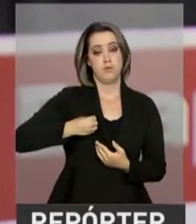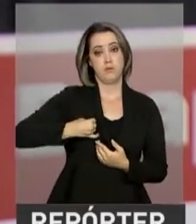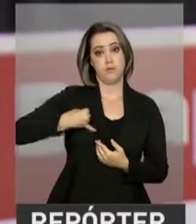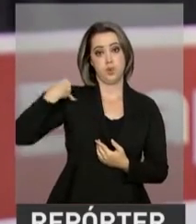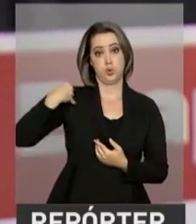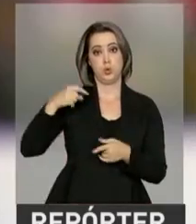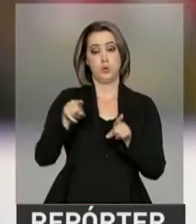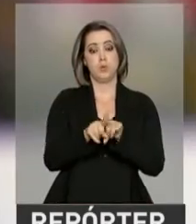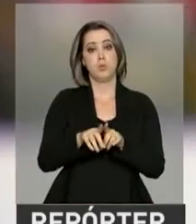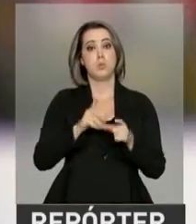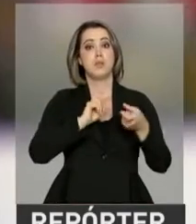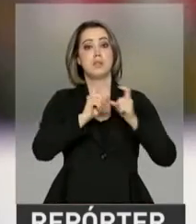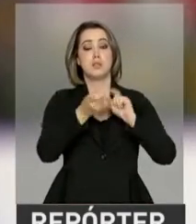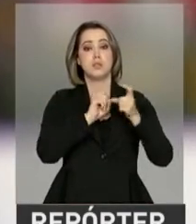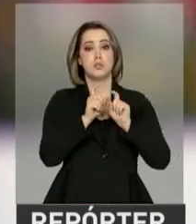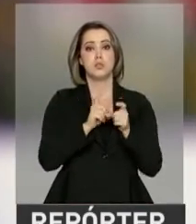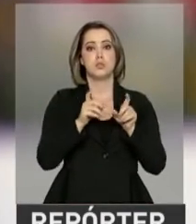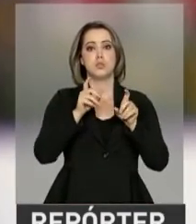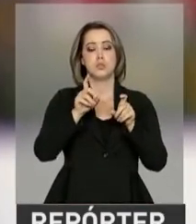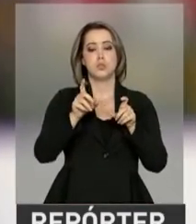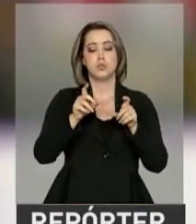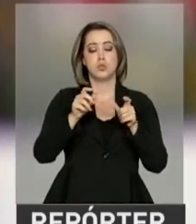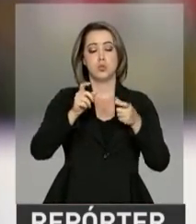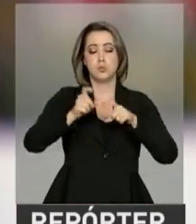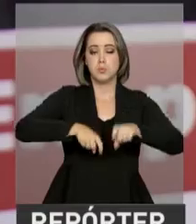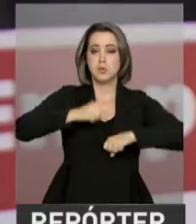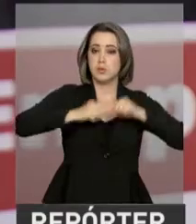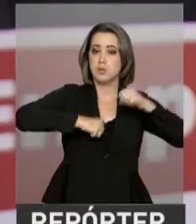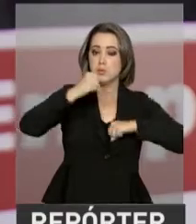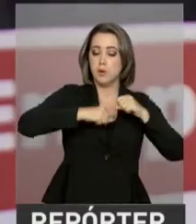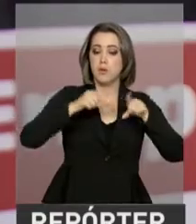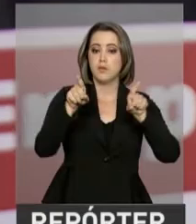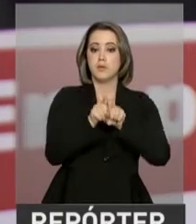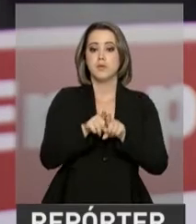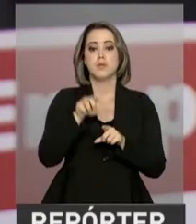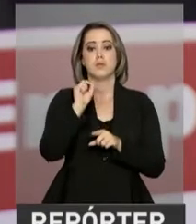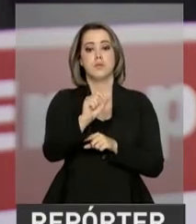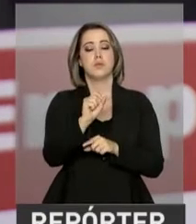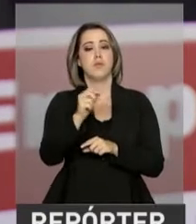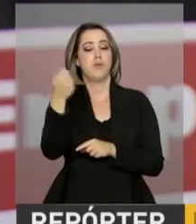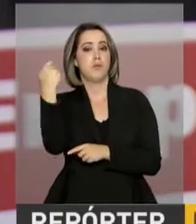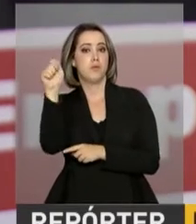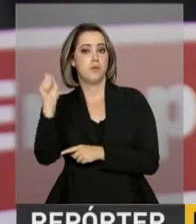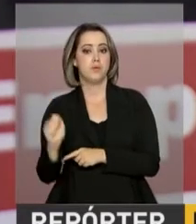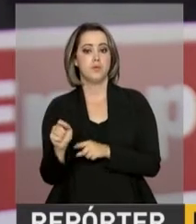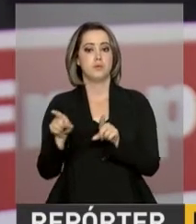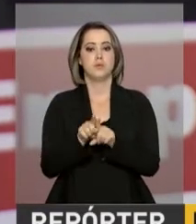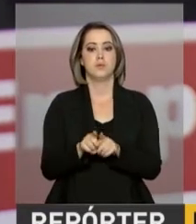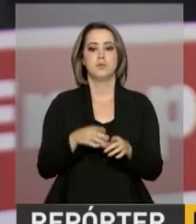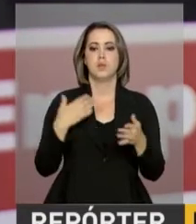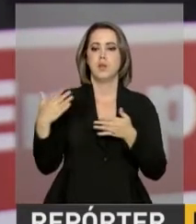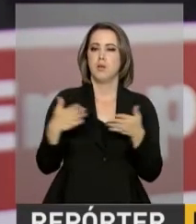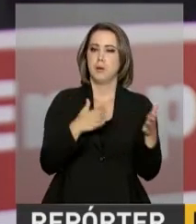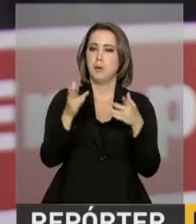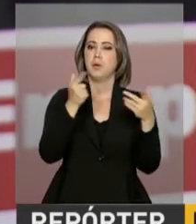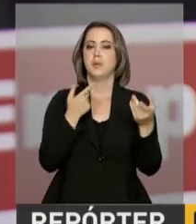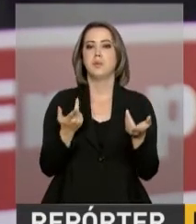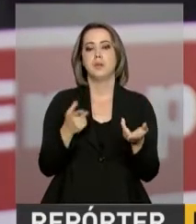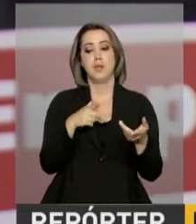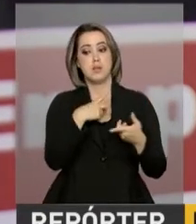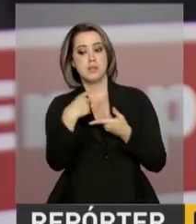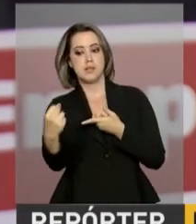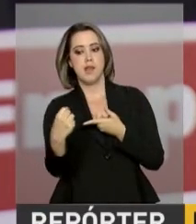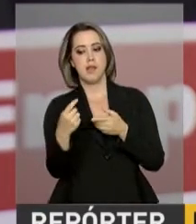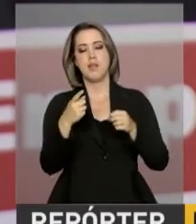uma agroindústria com os pais em Erechim, no Rio Grande do Sul. Eu sou filha única. Acabei fazendo o caminho que muitos jovens fazem, de